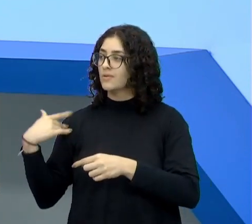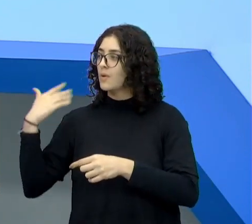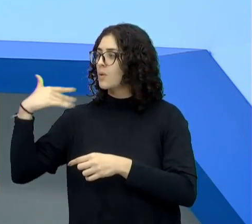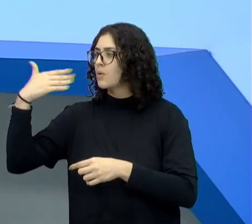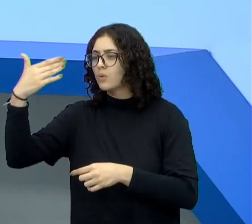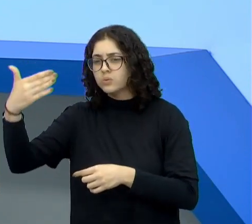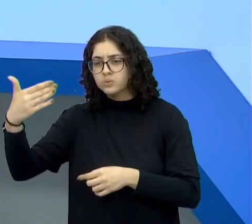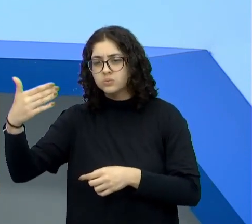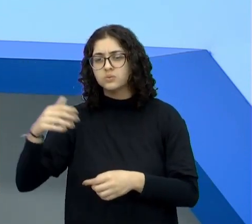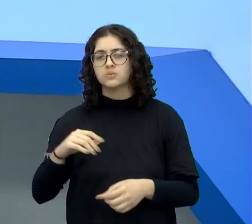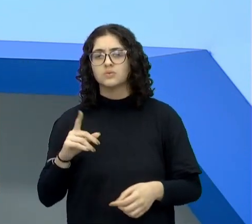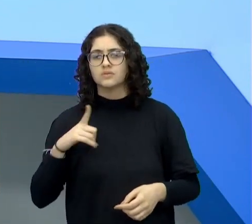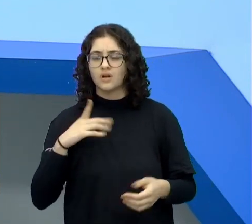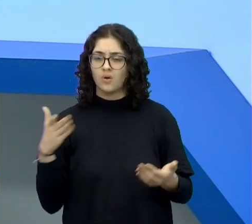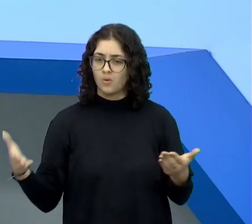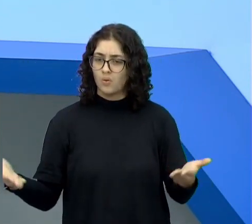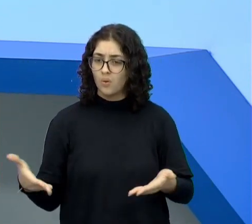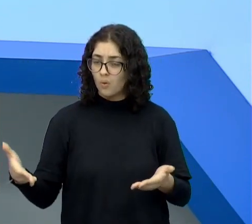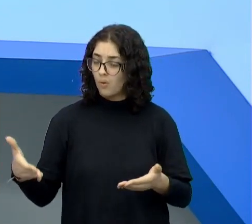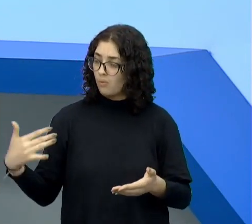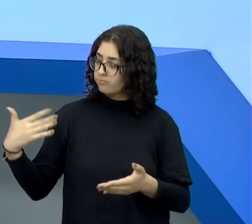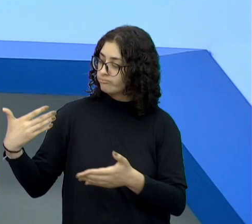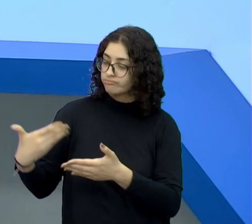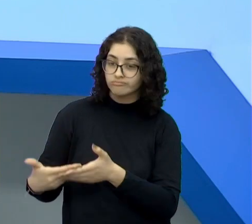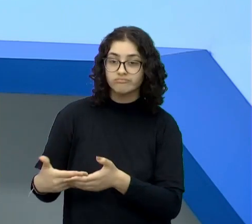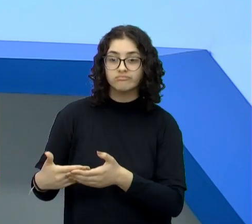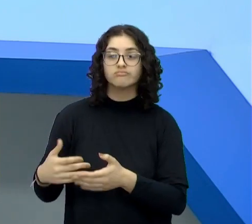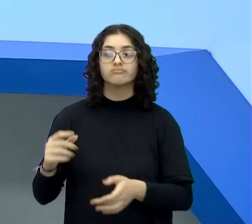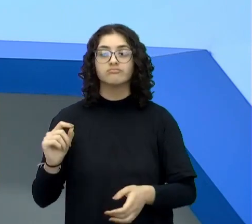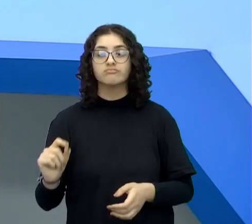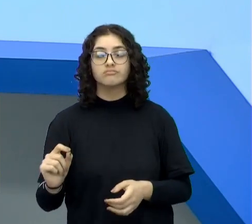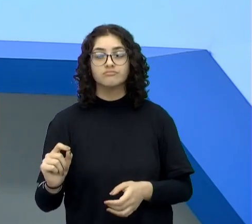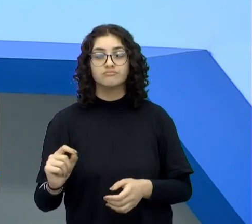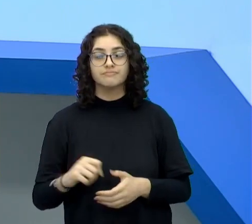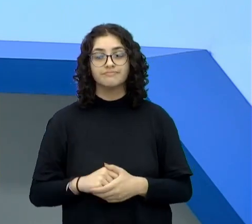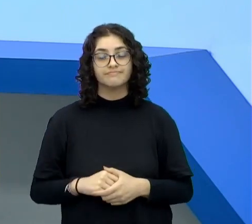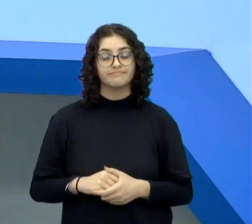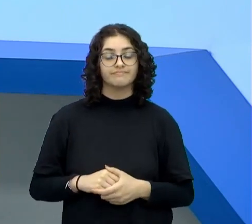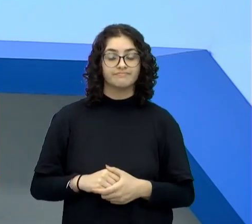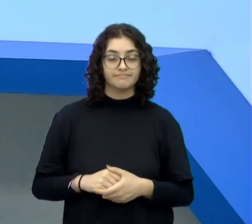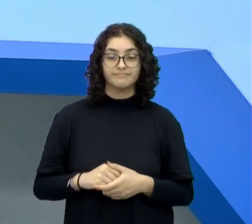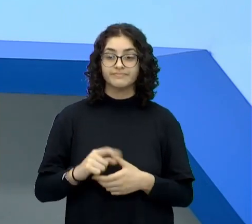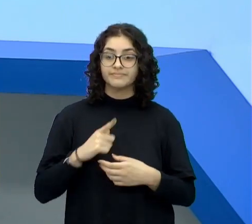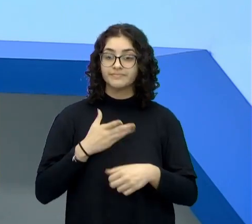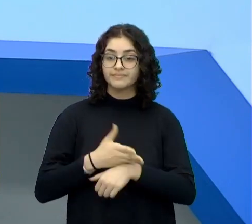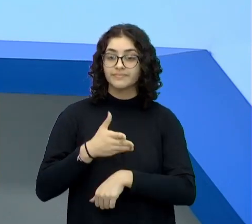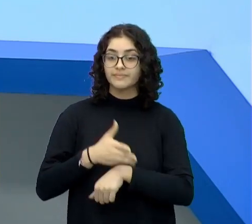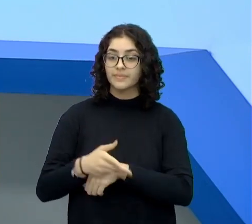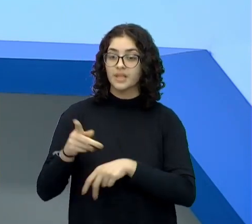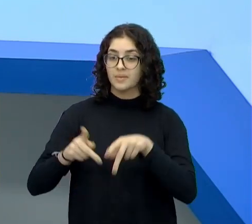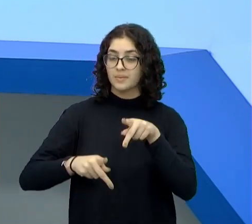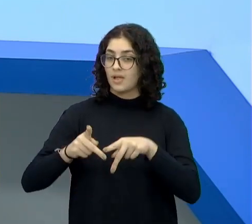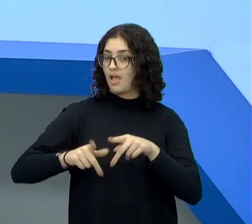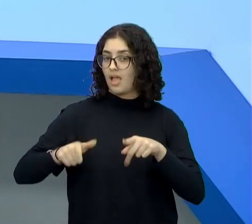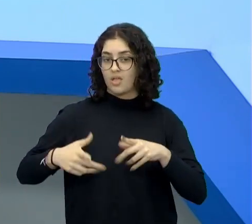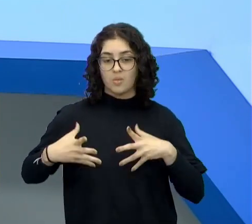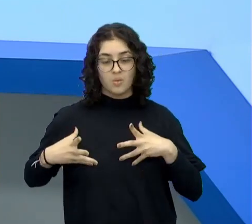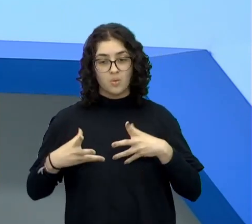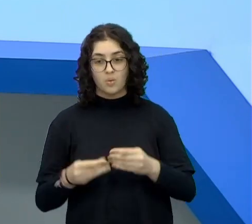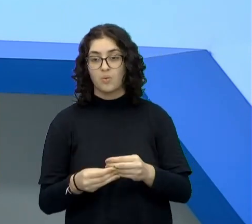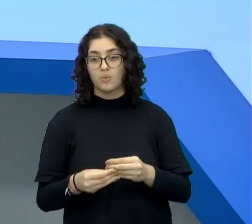democracia, né, nos moldes que a gente conhece nos dias atuais, a gente tem que lembrar que essa participação popular é de